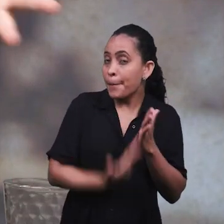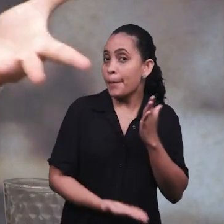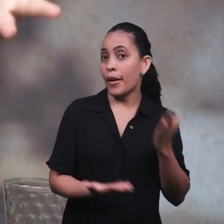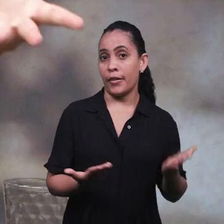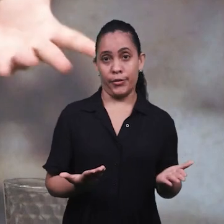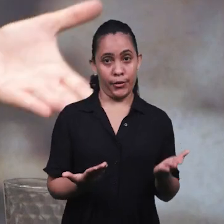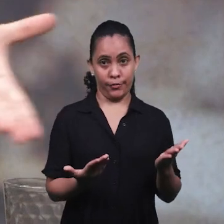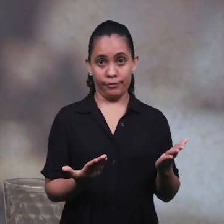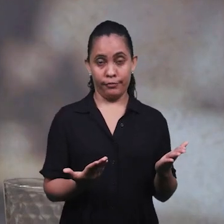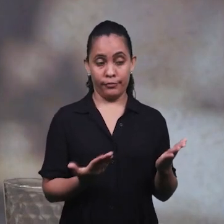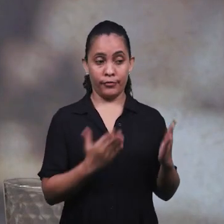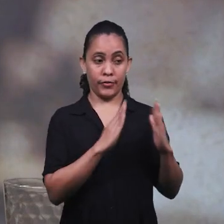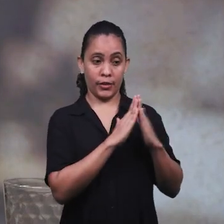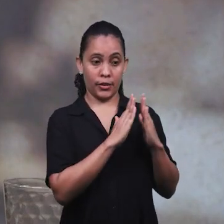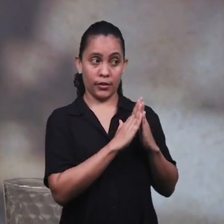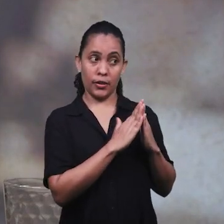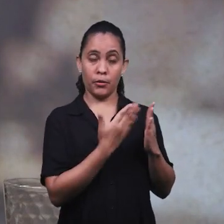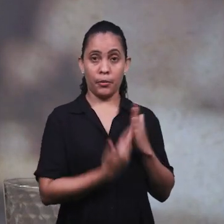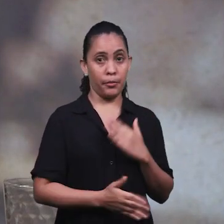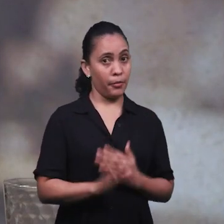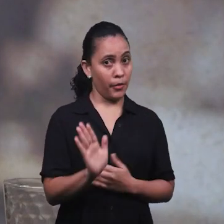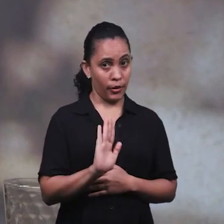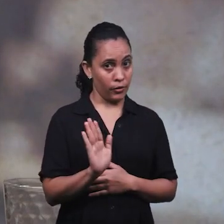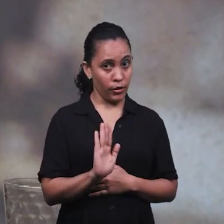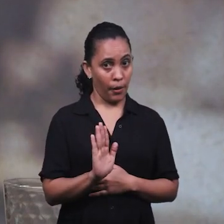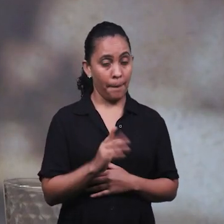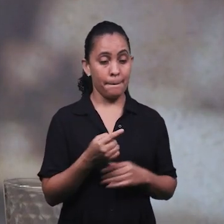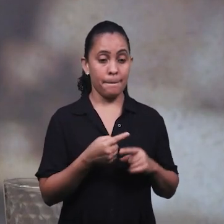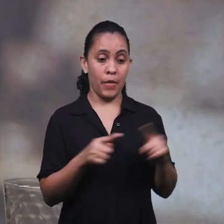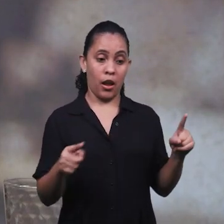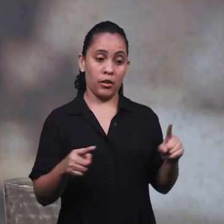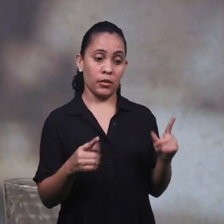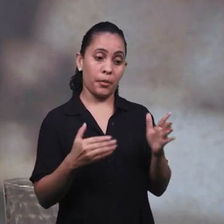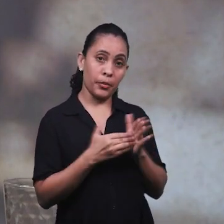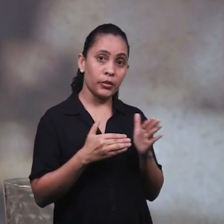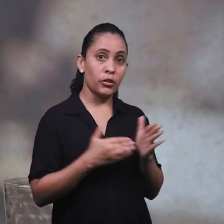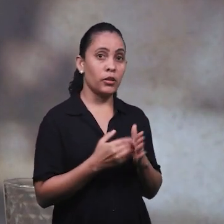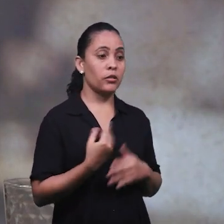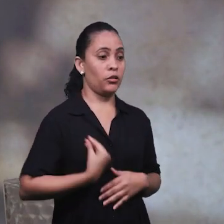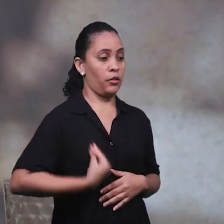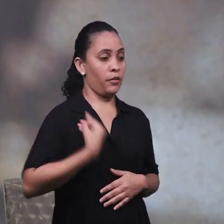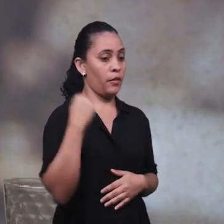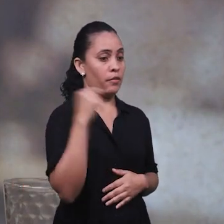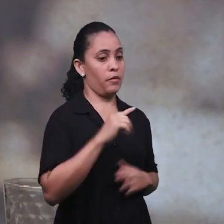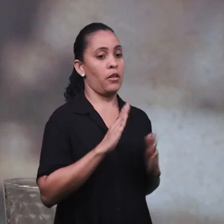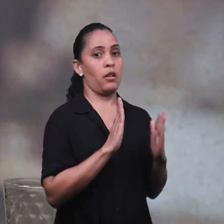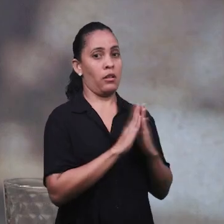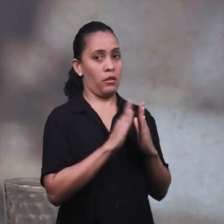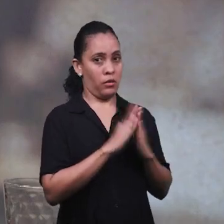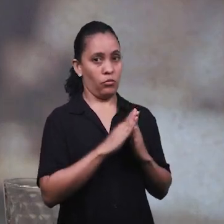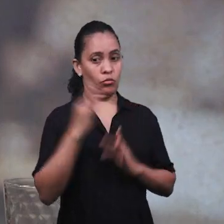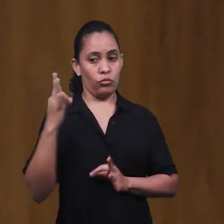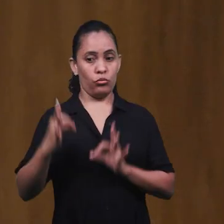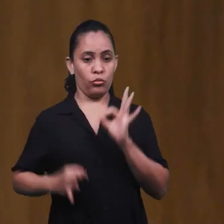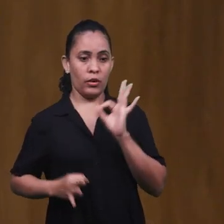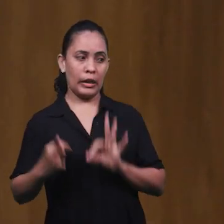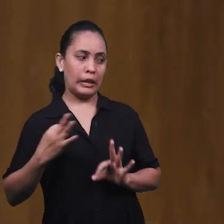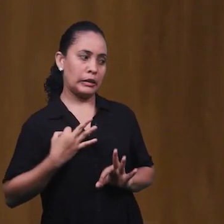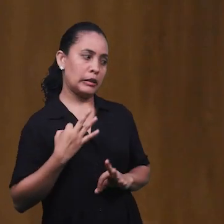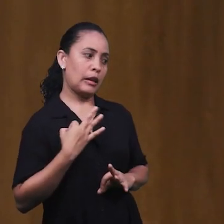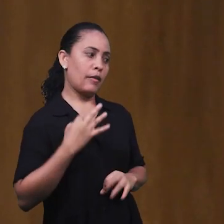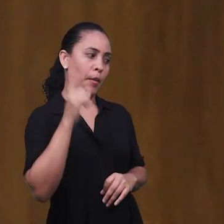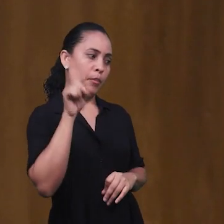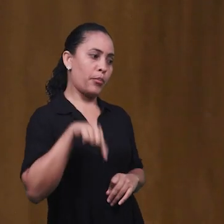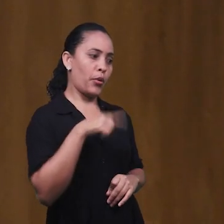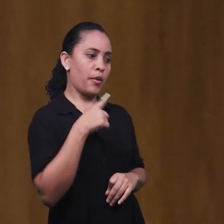perder a propriedade, ele ainda é dono, mas ele vai ser impedido de residir ali por uma ordem judicial. E isso